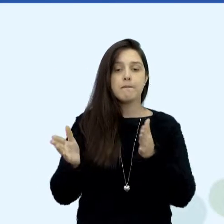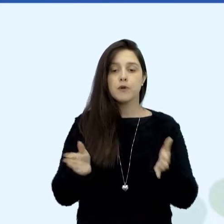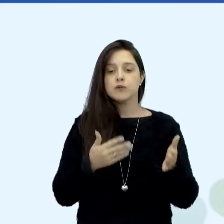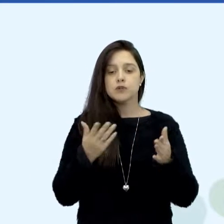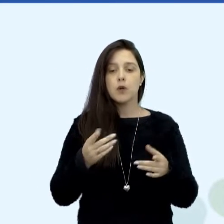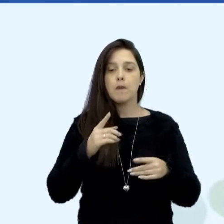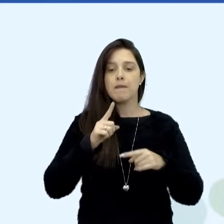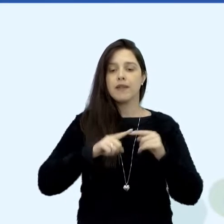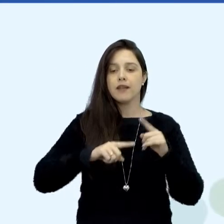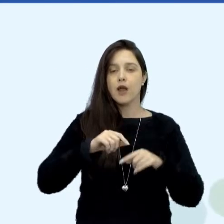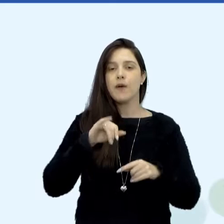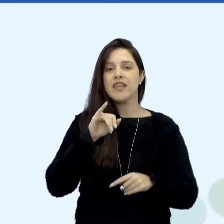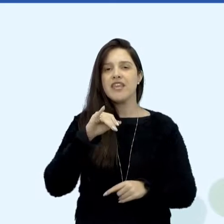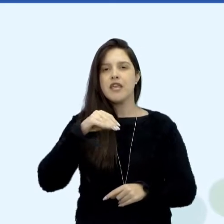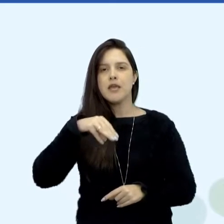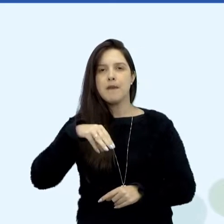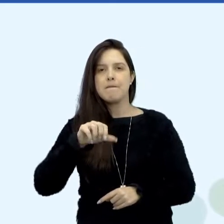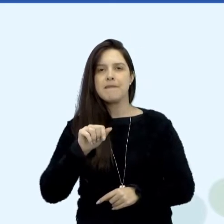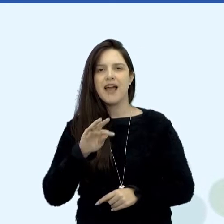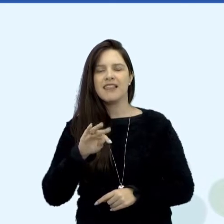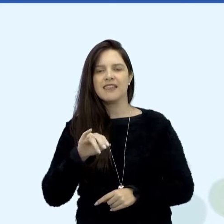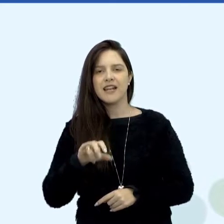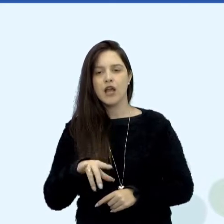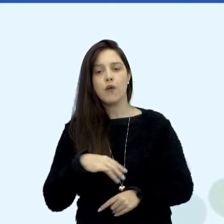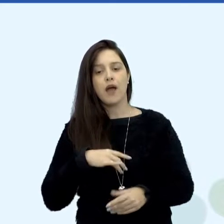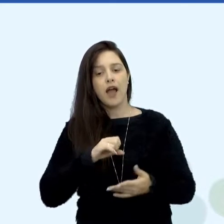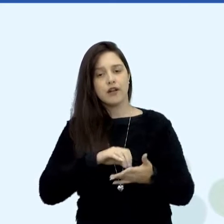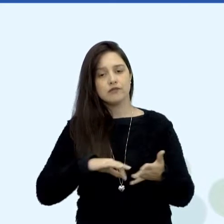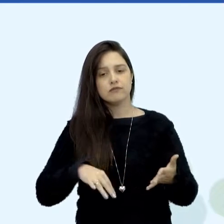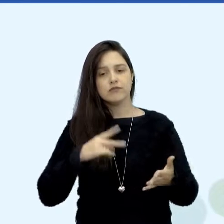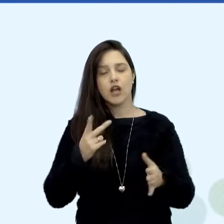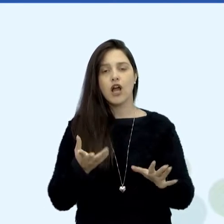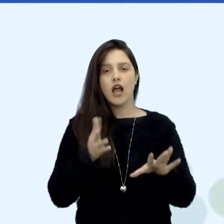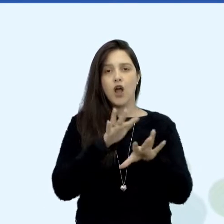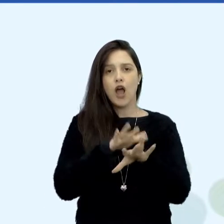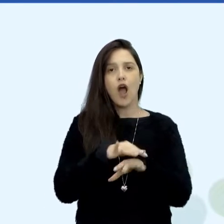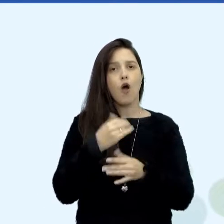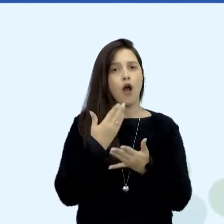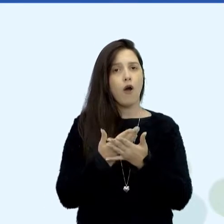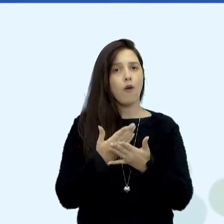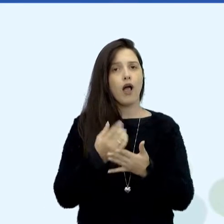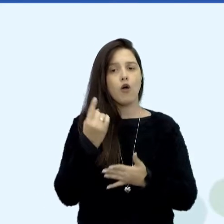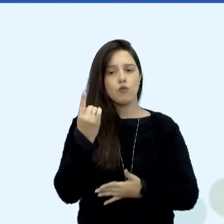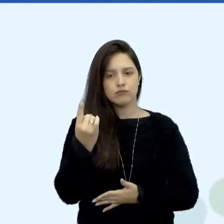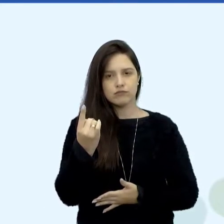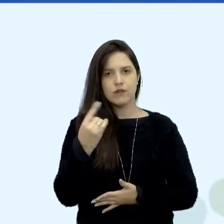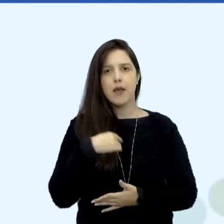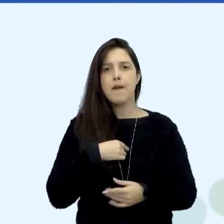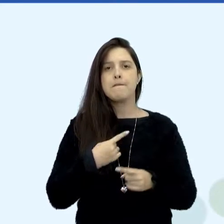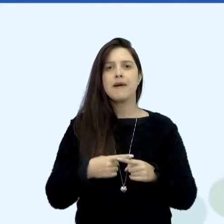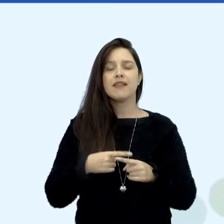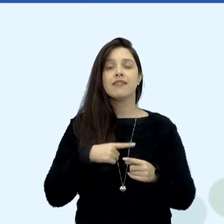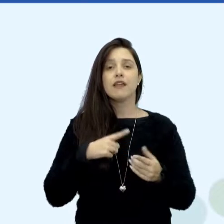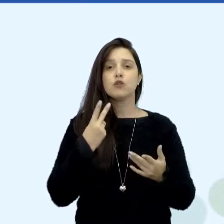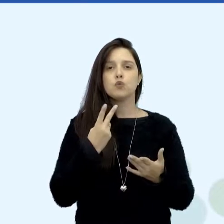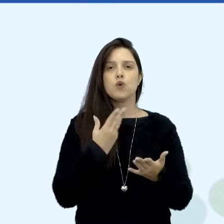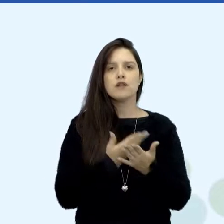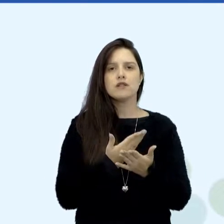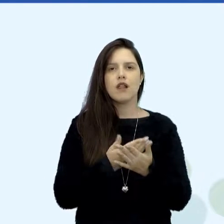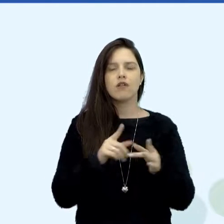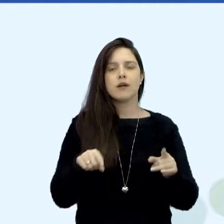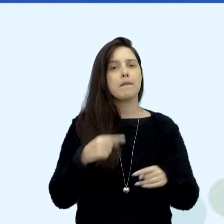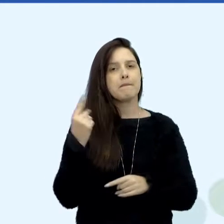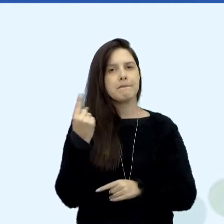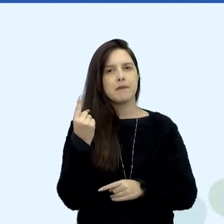e imaterial. Estamos na atividade 2, introdução, aula 1. A introdução tem 2 aulas, então essa é a primeira